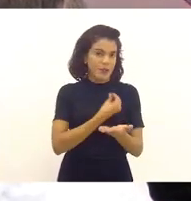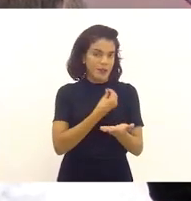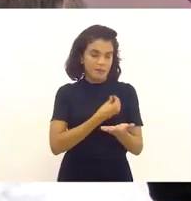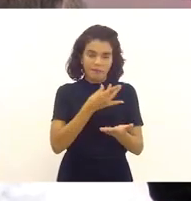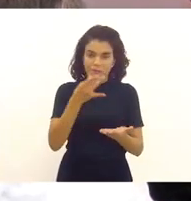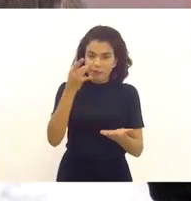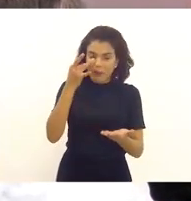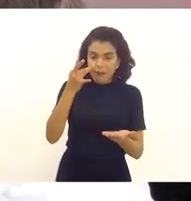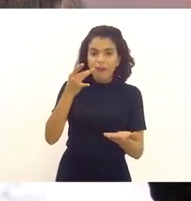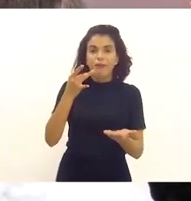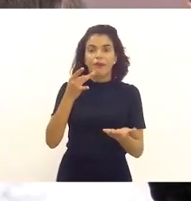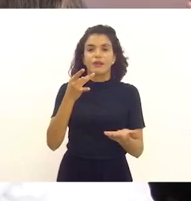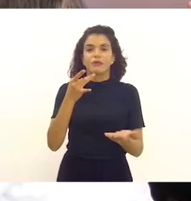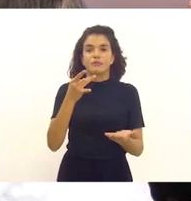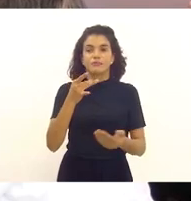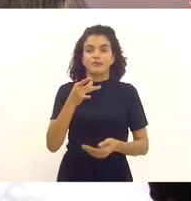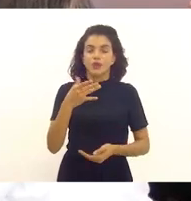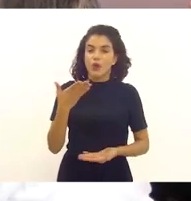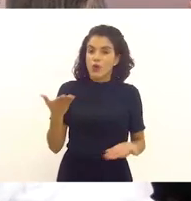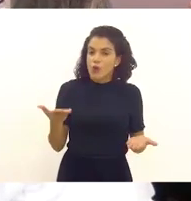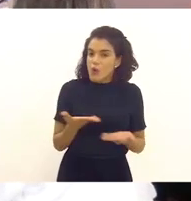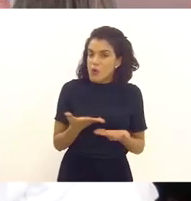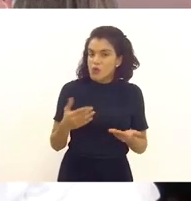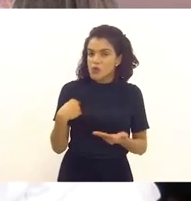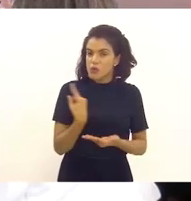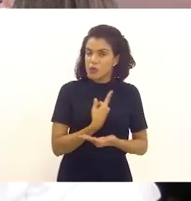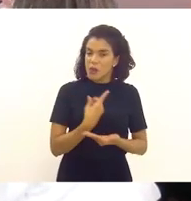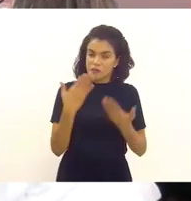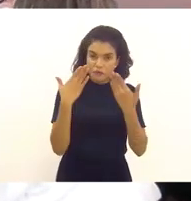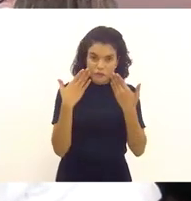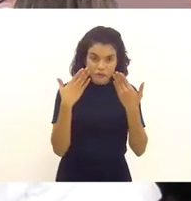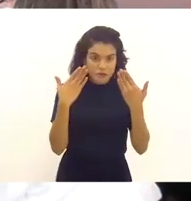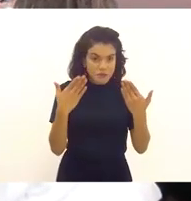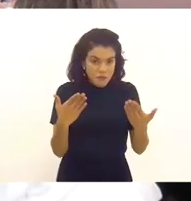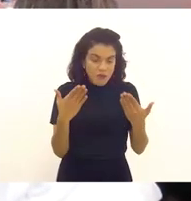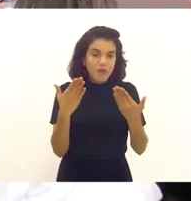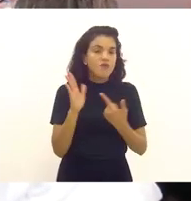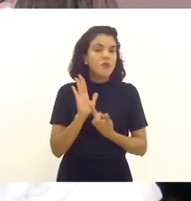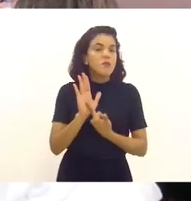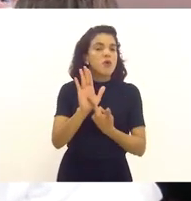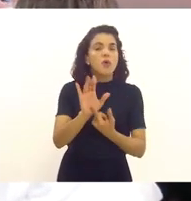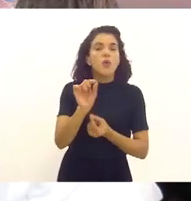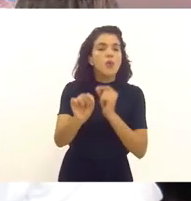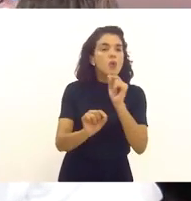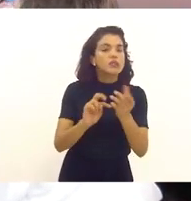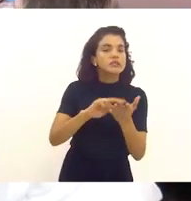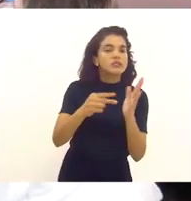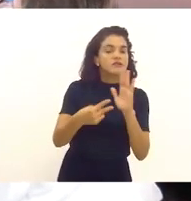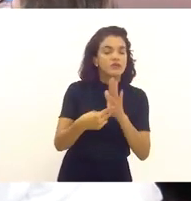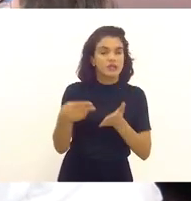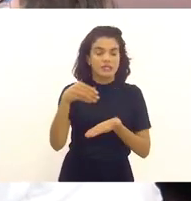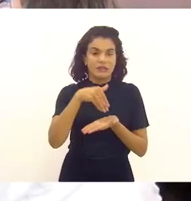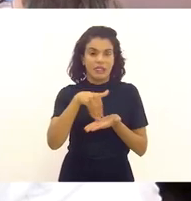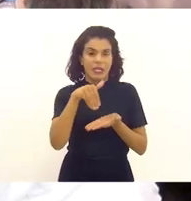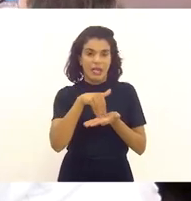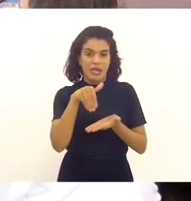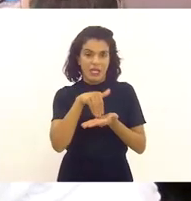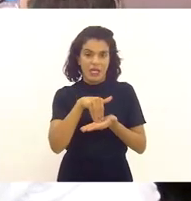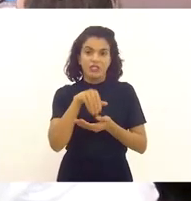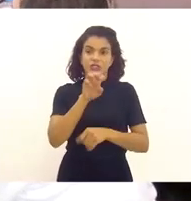né Nós estamos hoje apresentando vamos apresentar um pouco do que é a Secretaria Estadual da